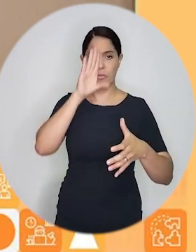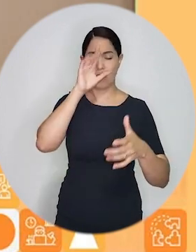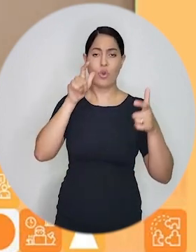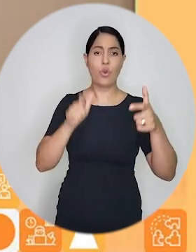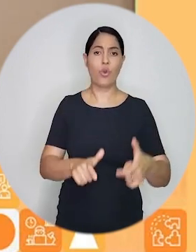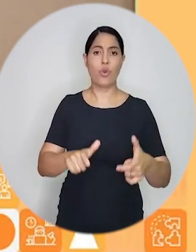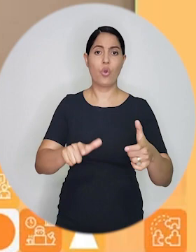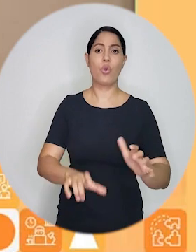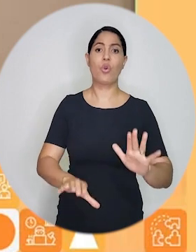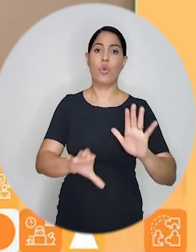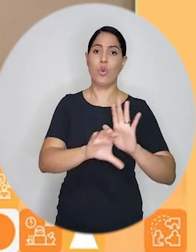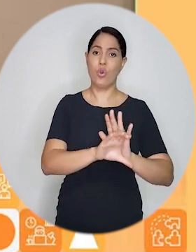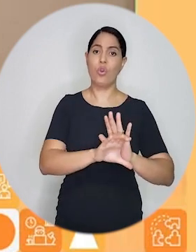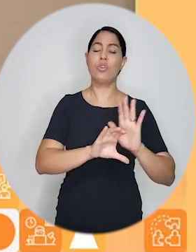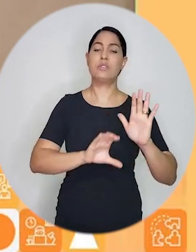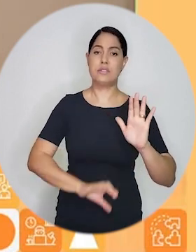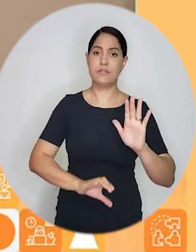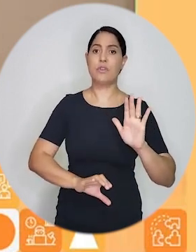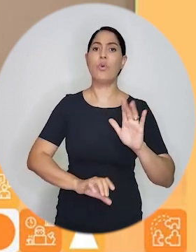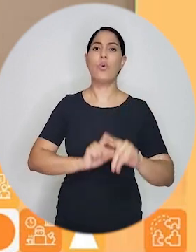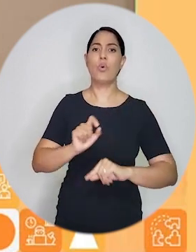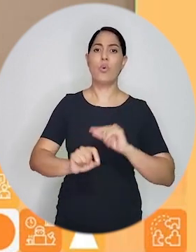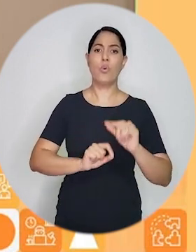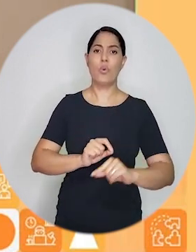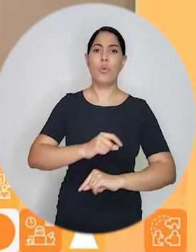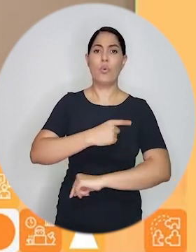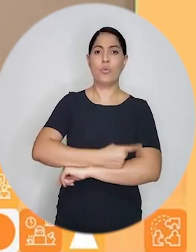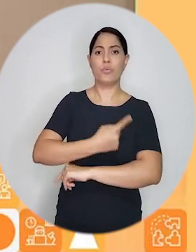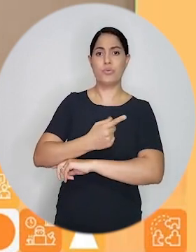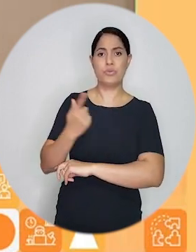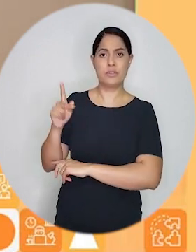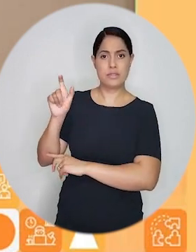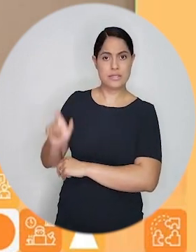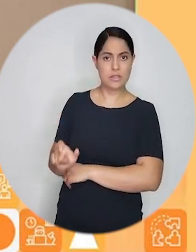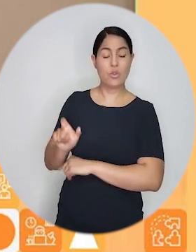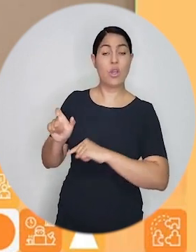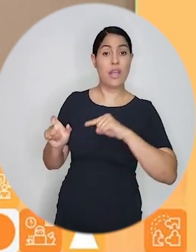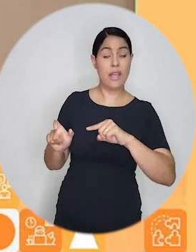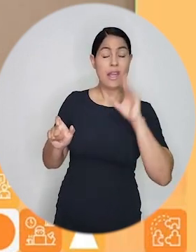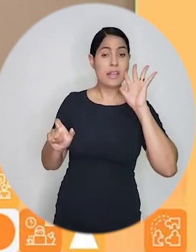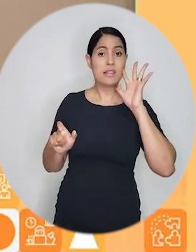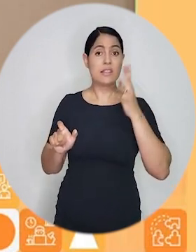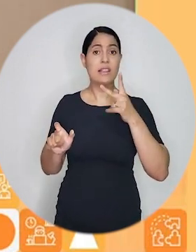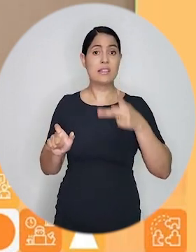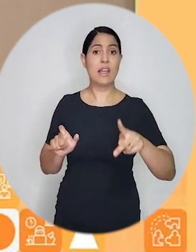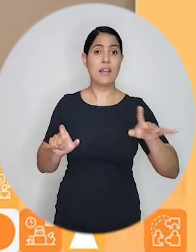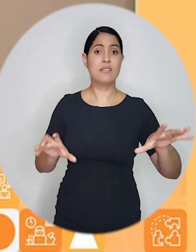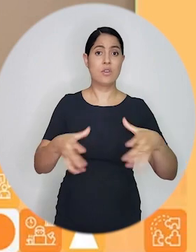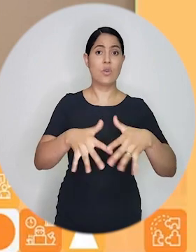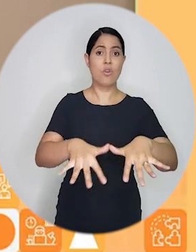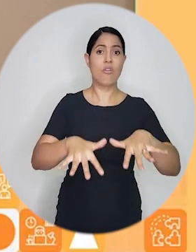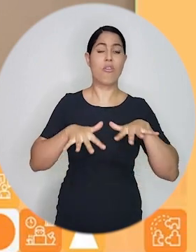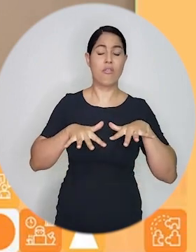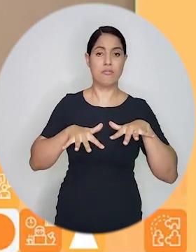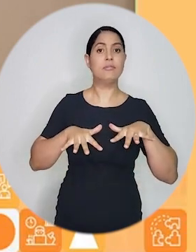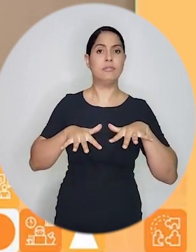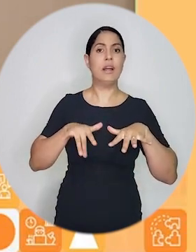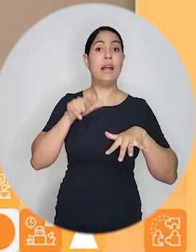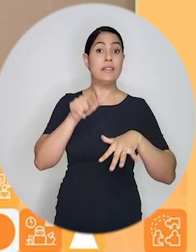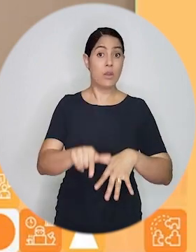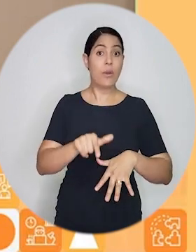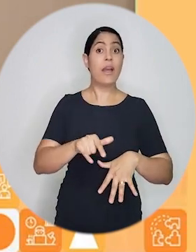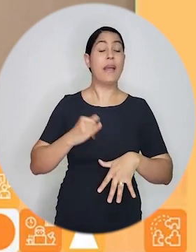previsão expressa no Código Civil, o síndico está condicionado a adotar as decisões que são emanadas nessa Assembleia.